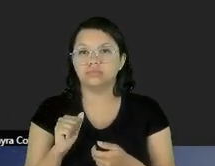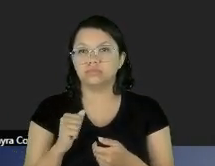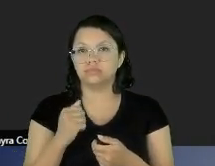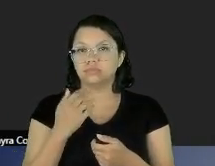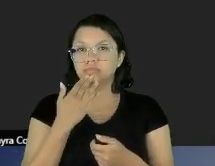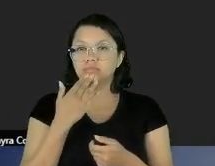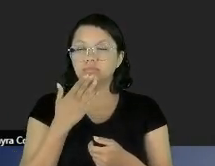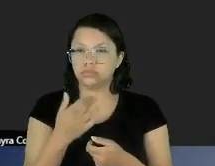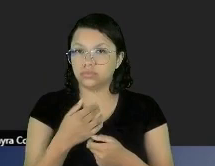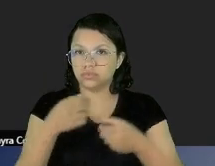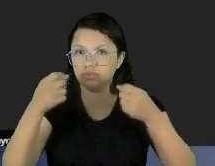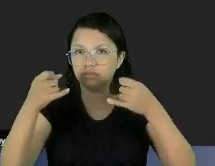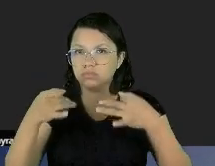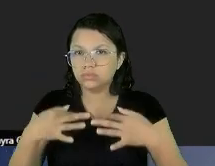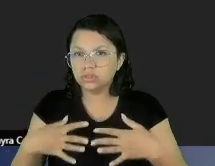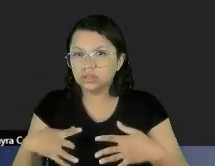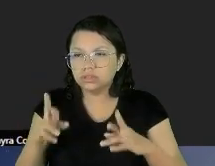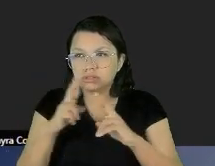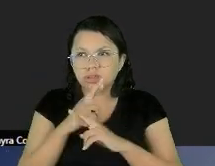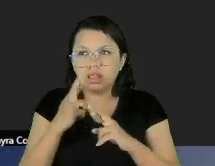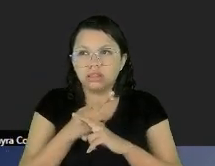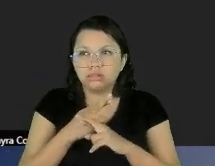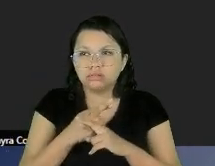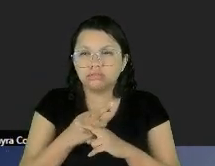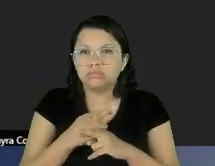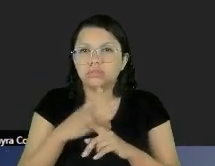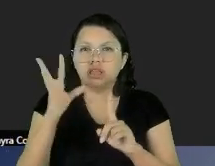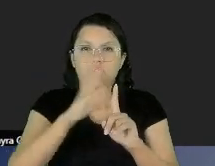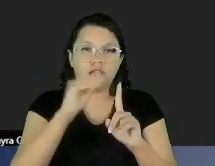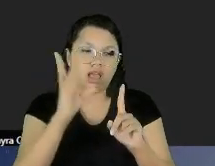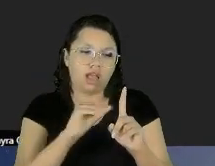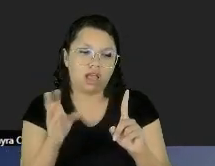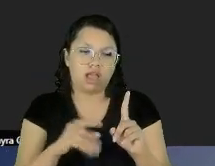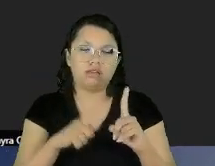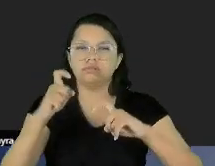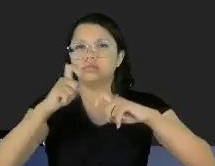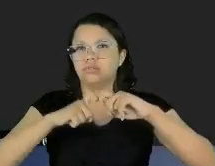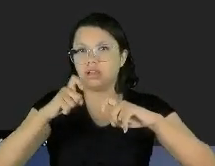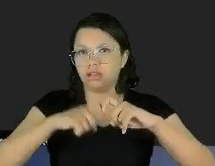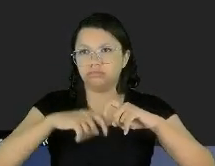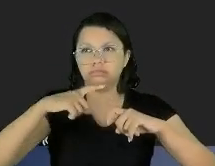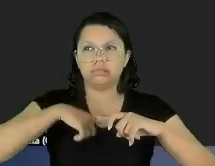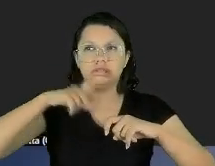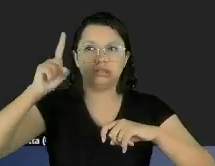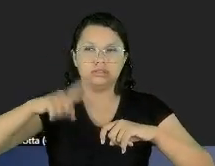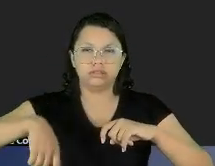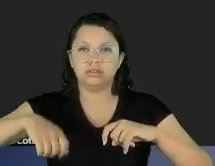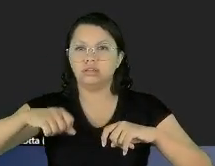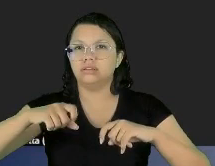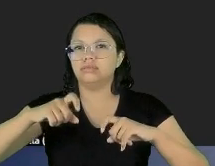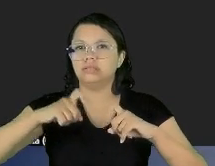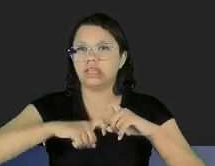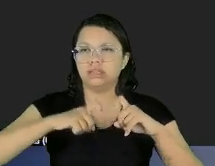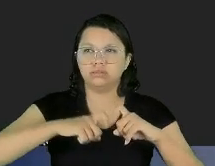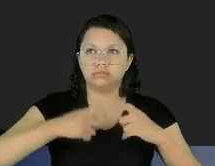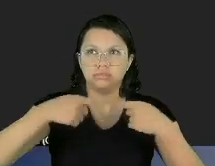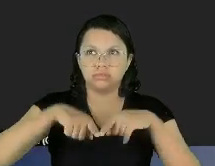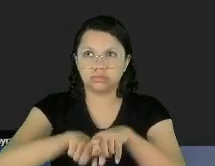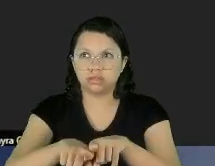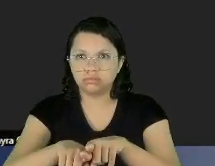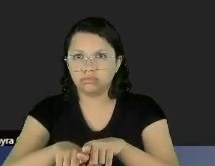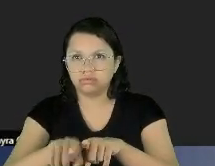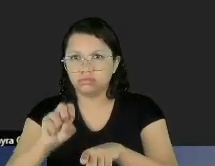de Ana, que ela pede esclarecimentos em relação à questão da importunação sexual, ter que ser um